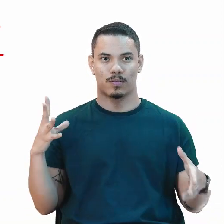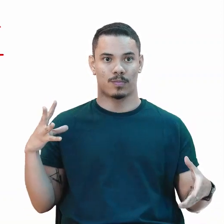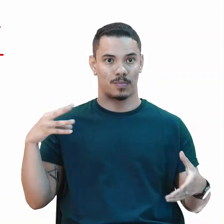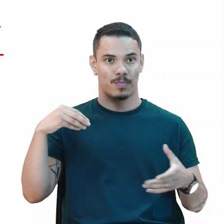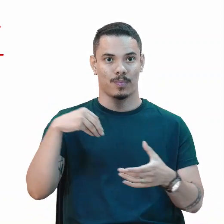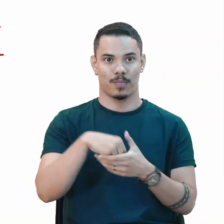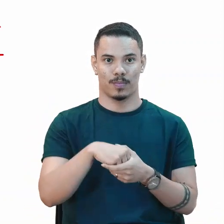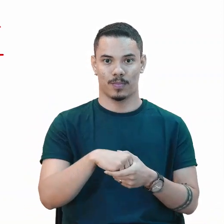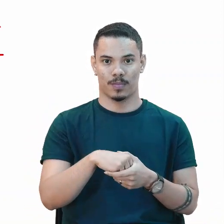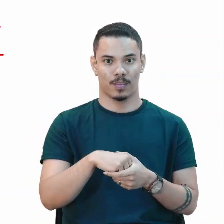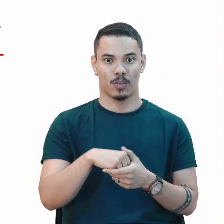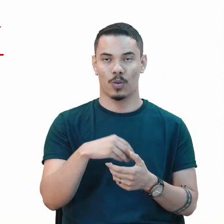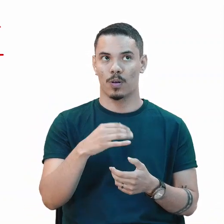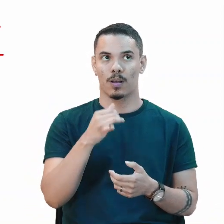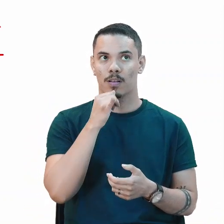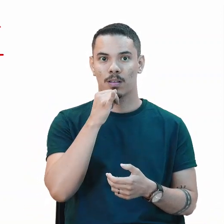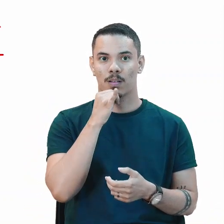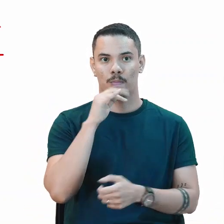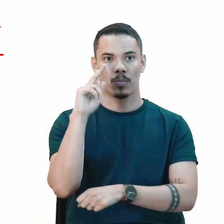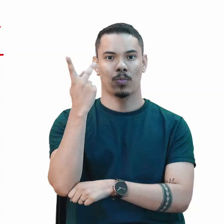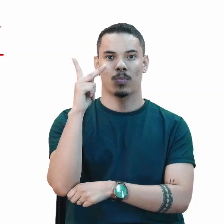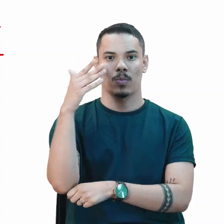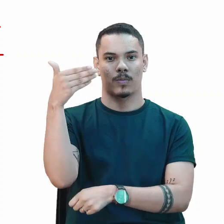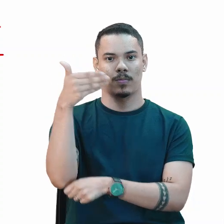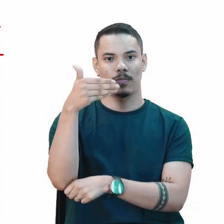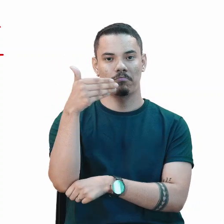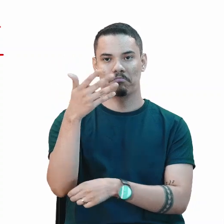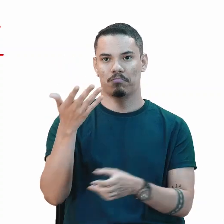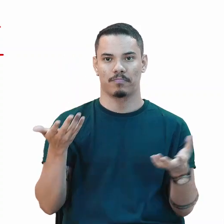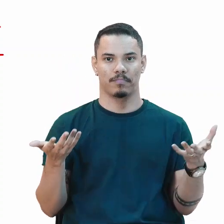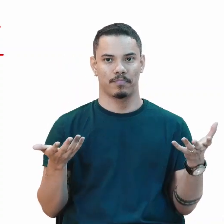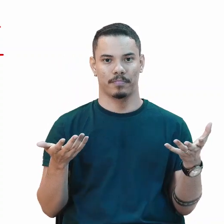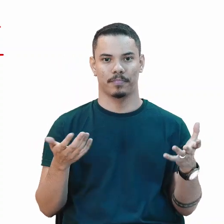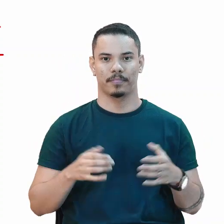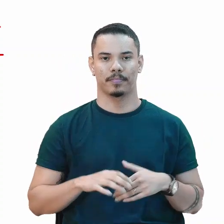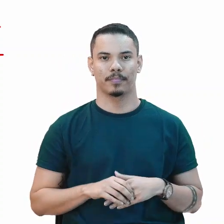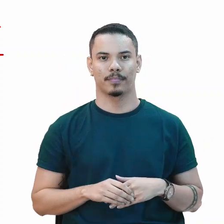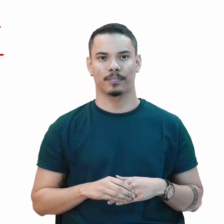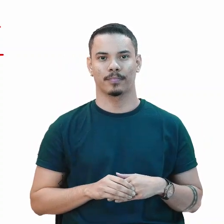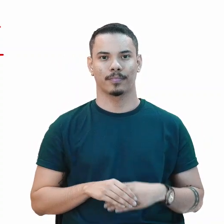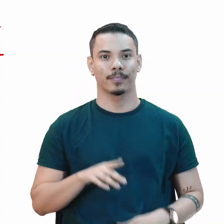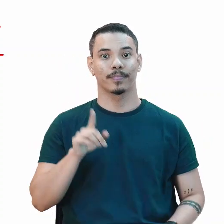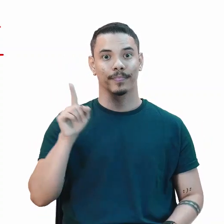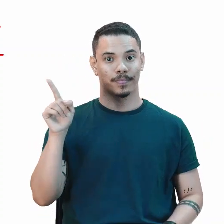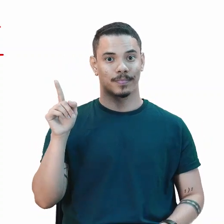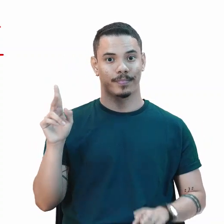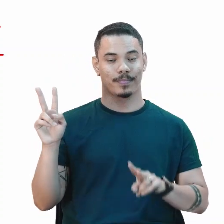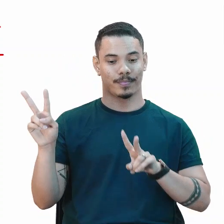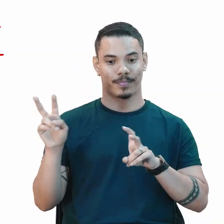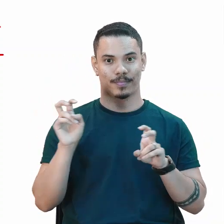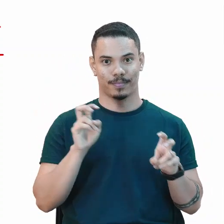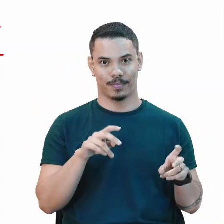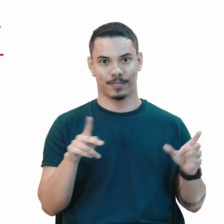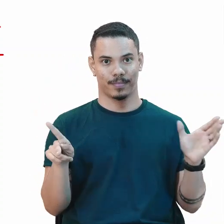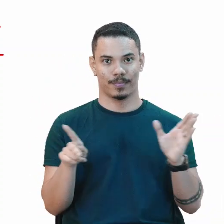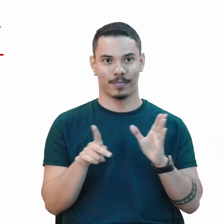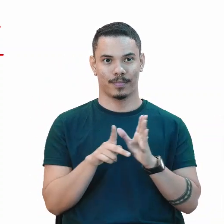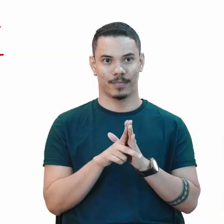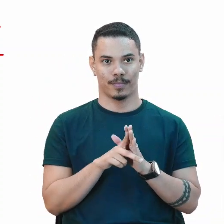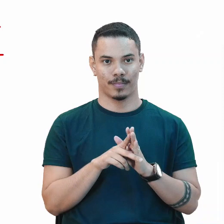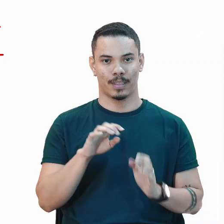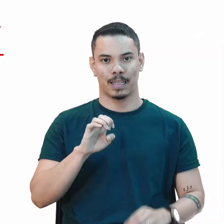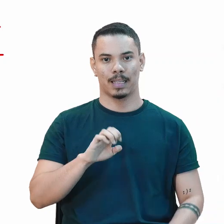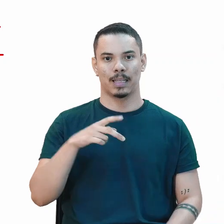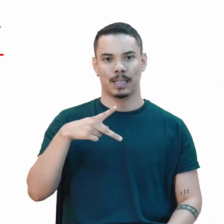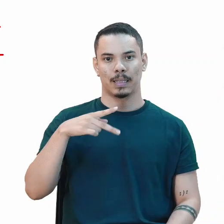em uma hospedaria. Essa citação é de